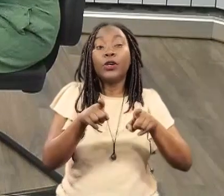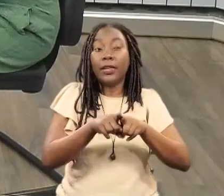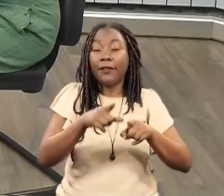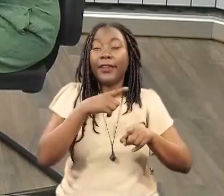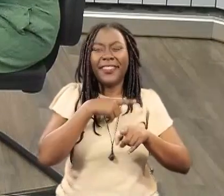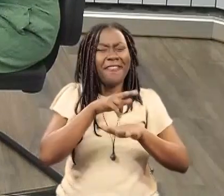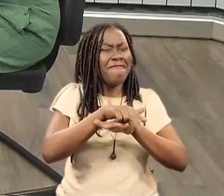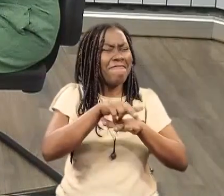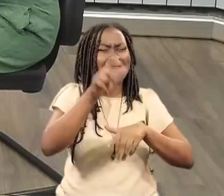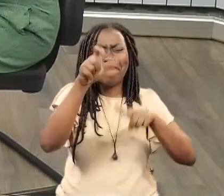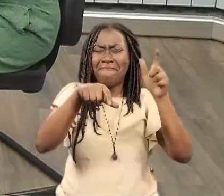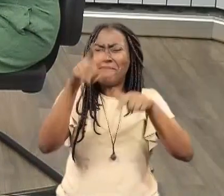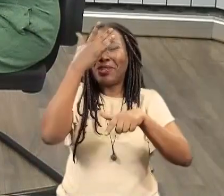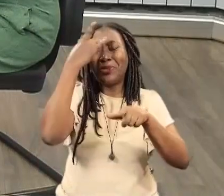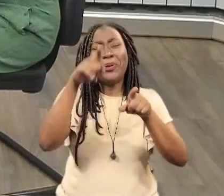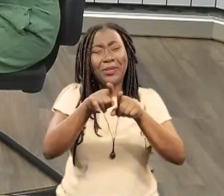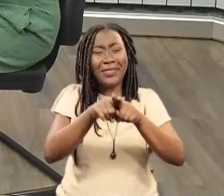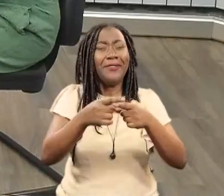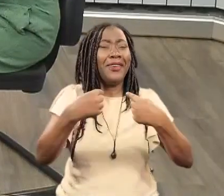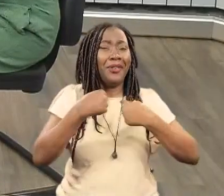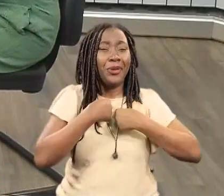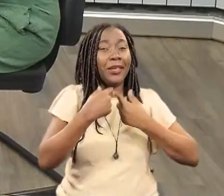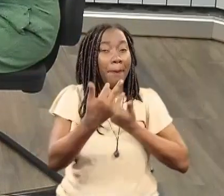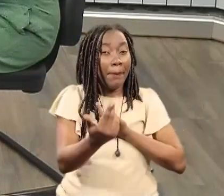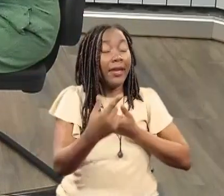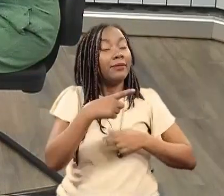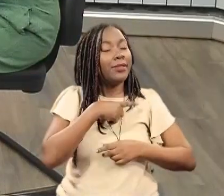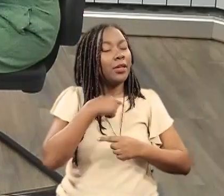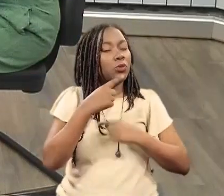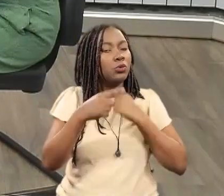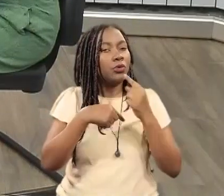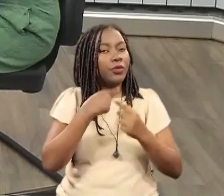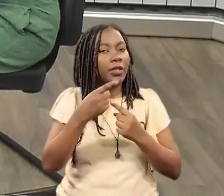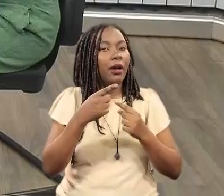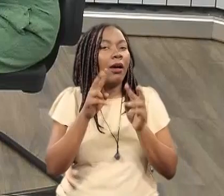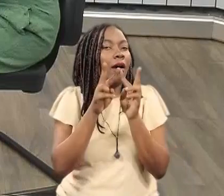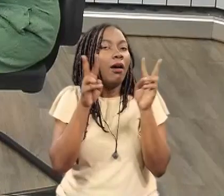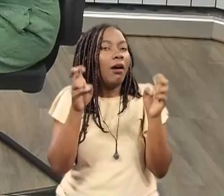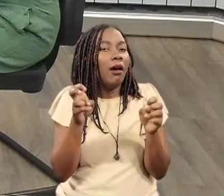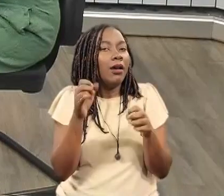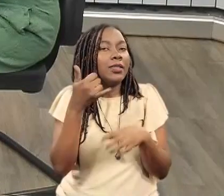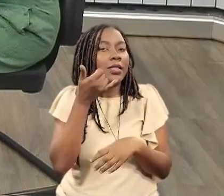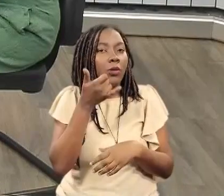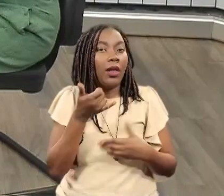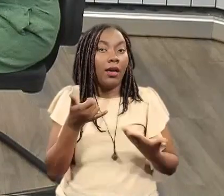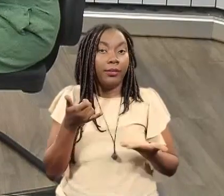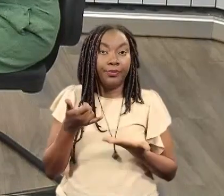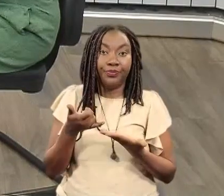várias pessoas, inclusive eu também, tenho essa dúvida. Na questão do celular,